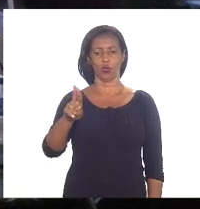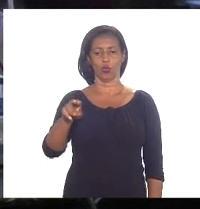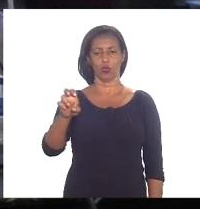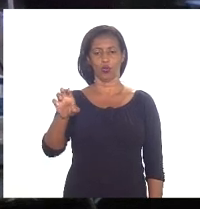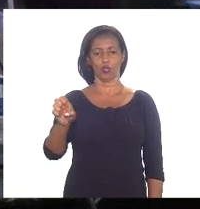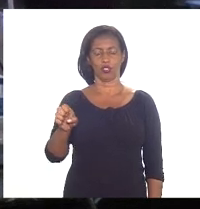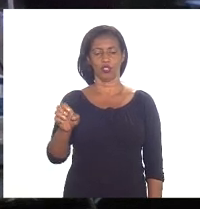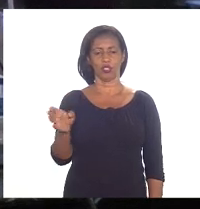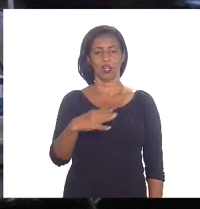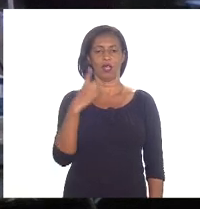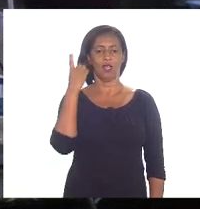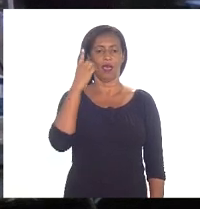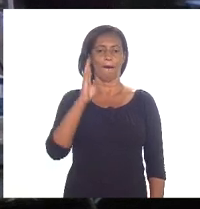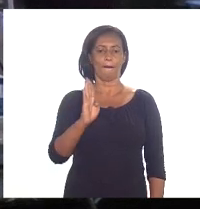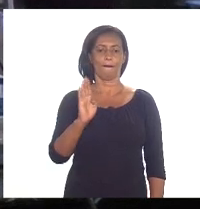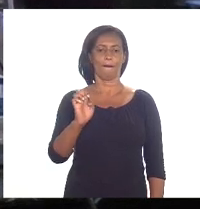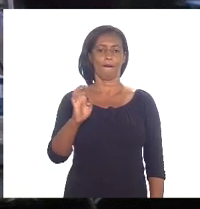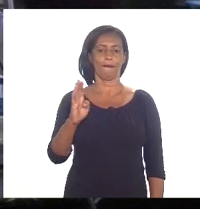Deputado Bebeto.